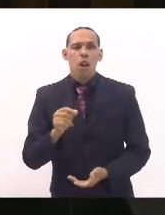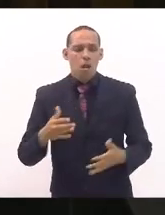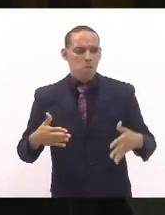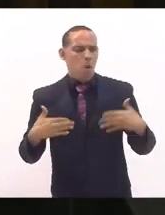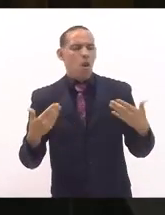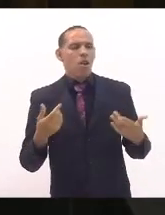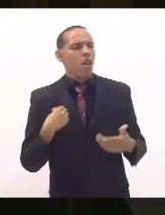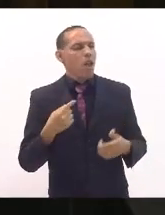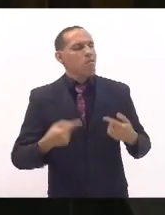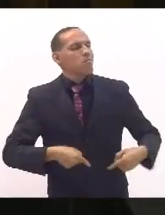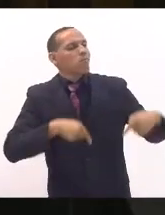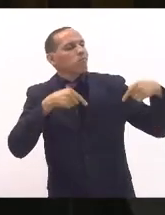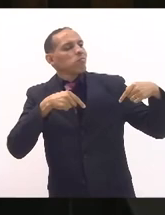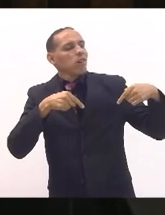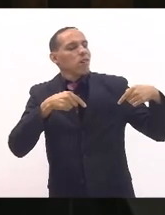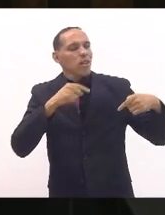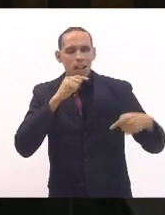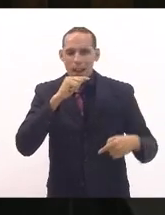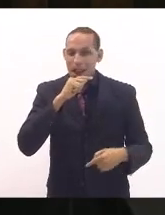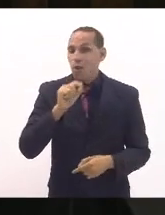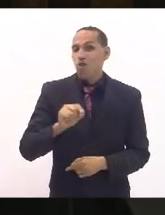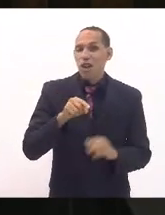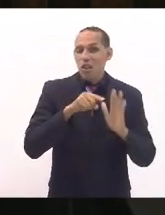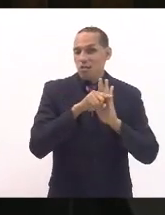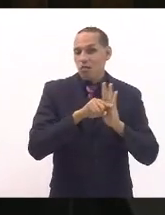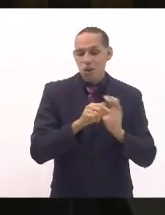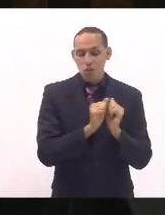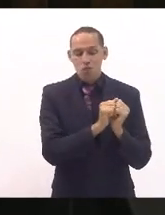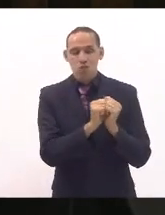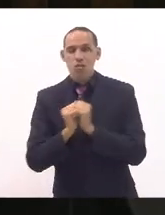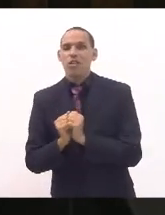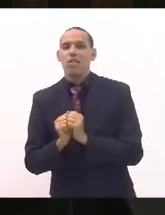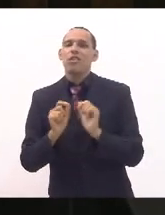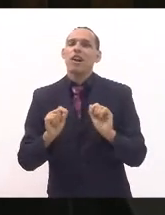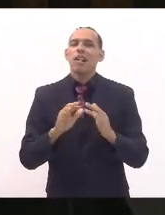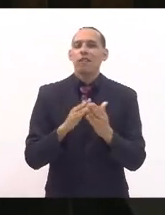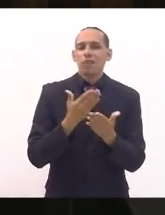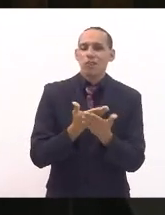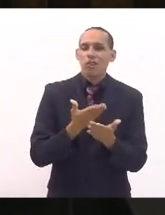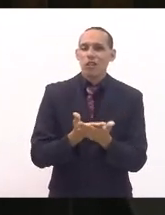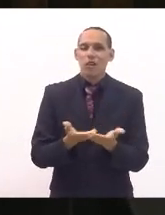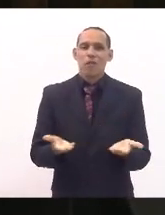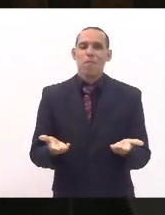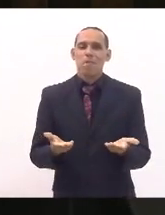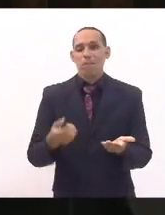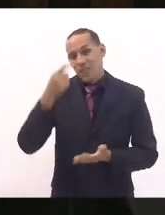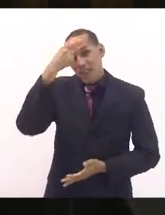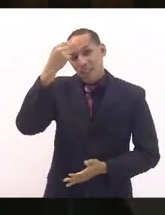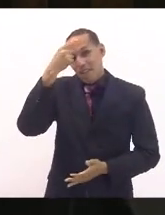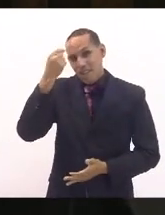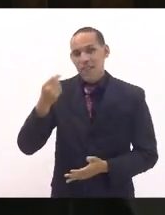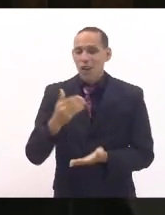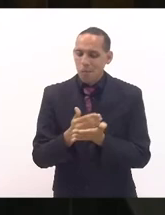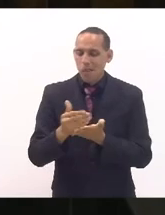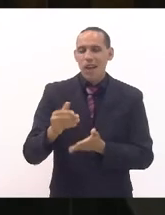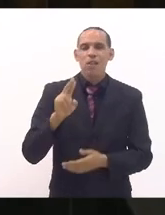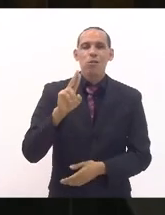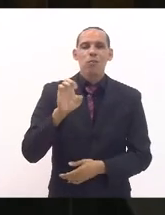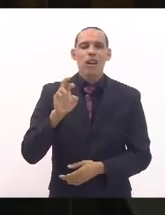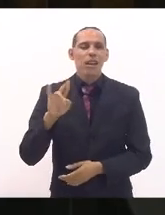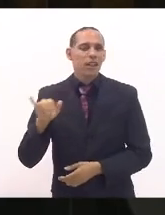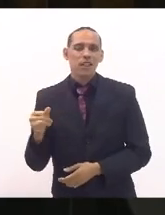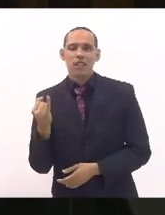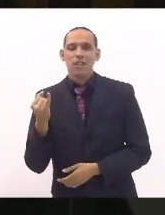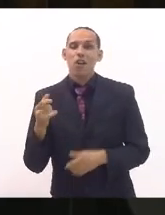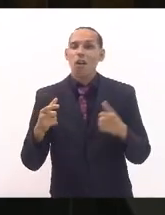os desafio para que vistoriem ao meu lado as escolas, a universidade, a começar pela UERJ,